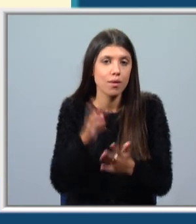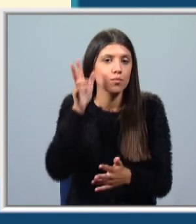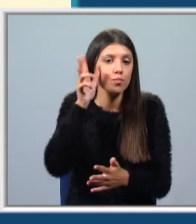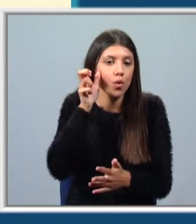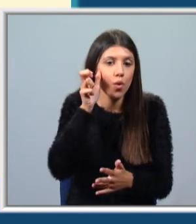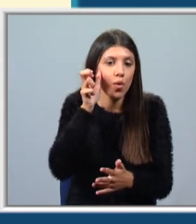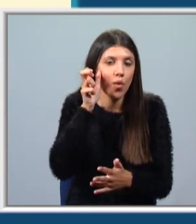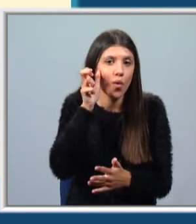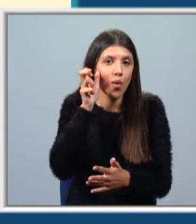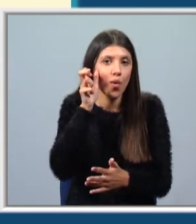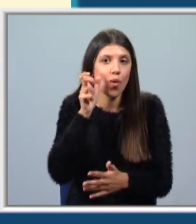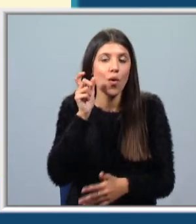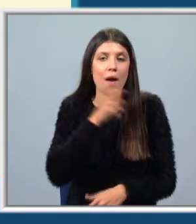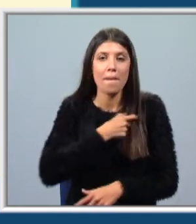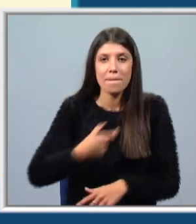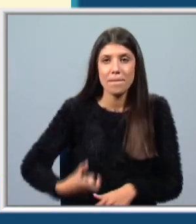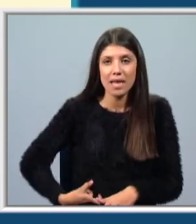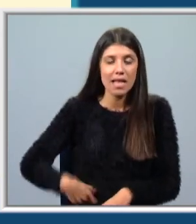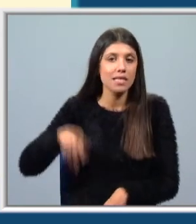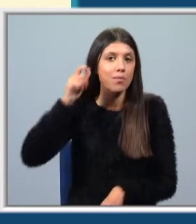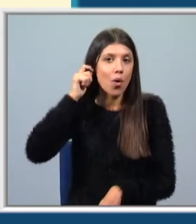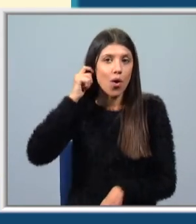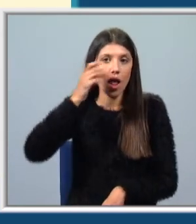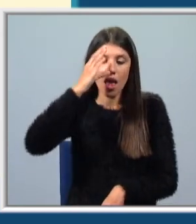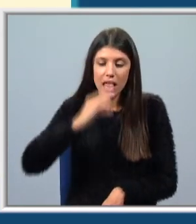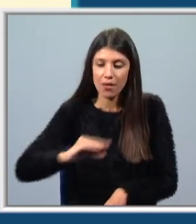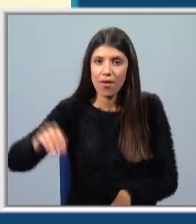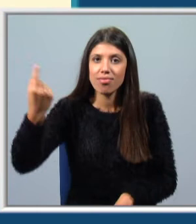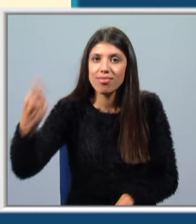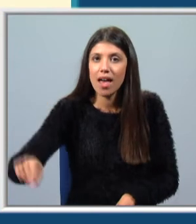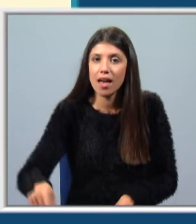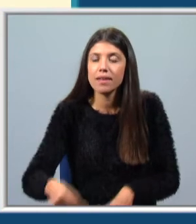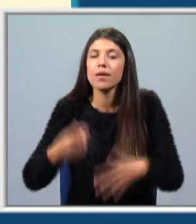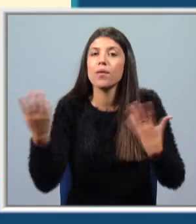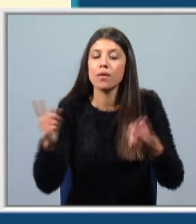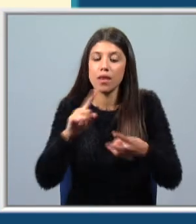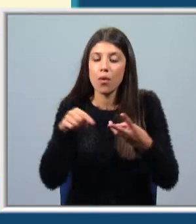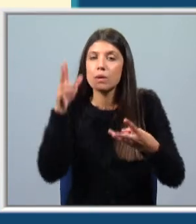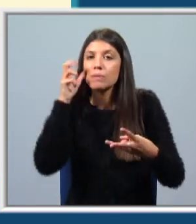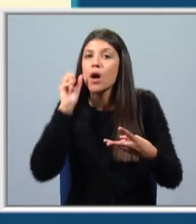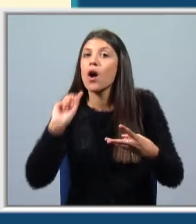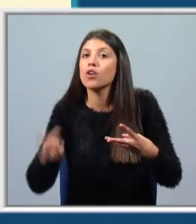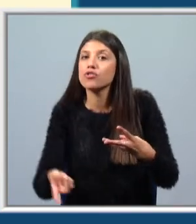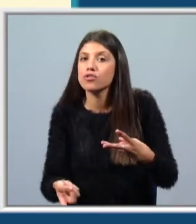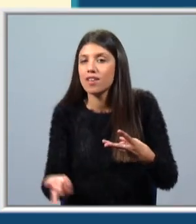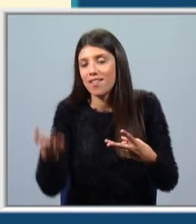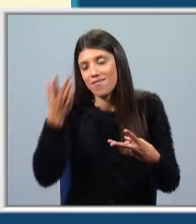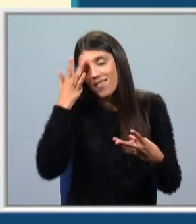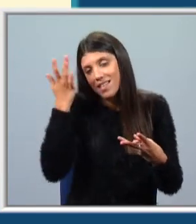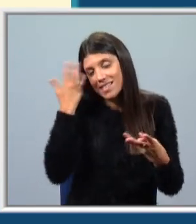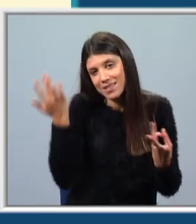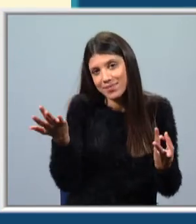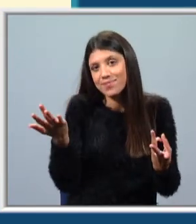ouvia-se: Príncipe com orelhas de elefante. E então, o que é que se ouvia? Esta é muito fácil, não